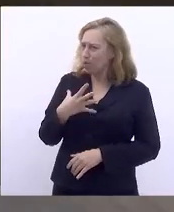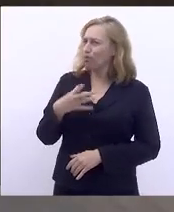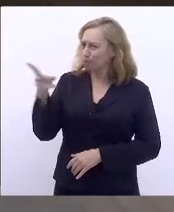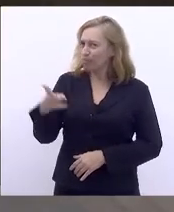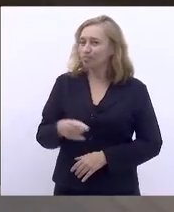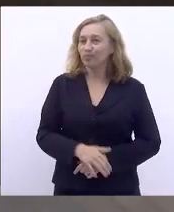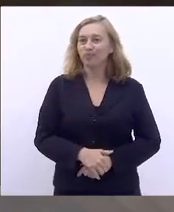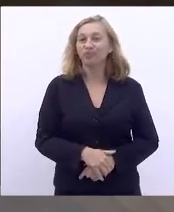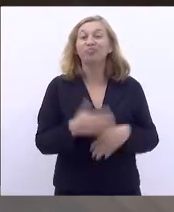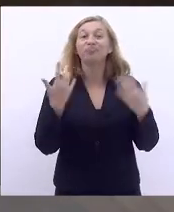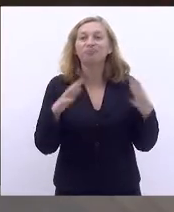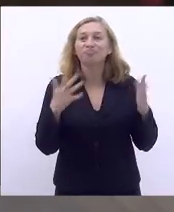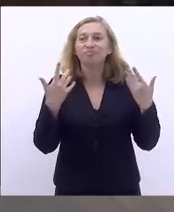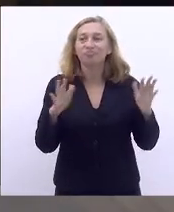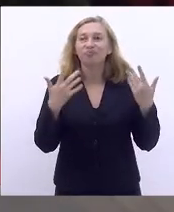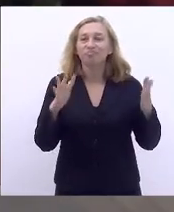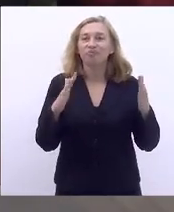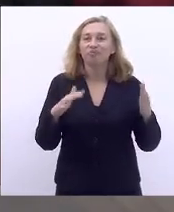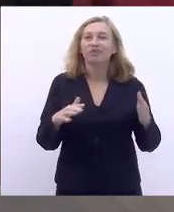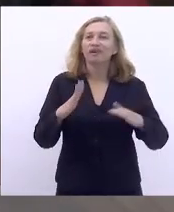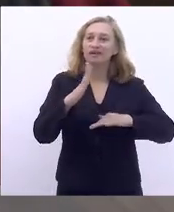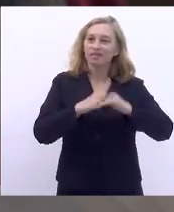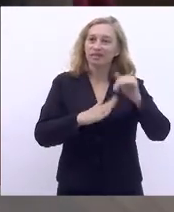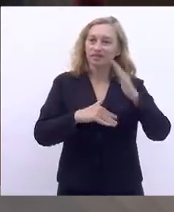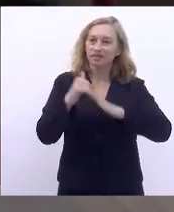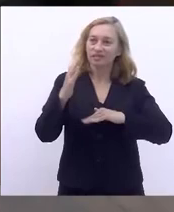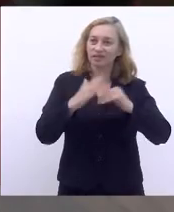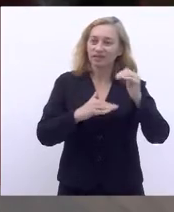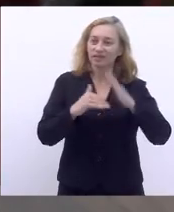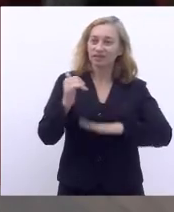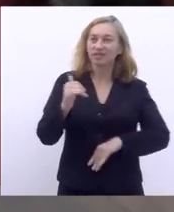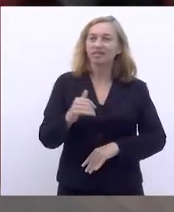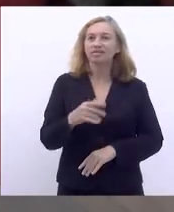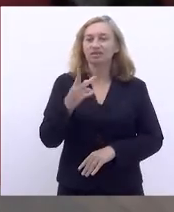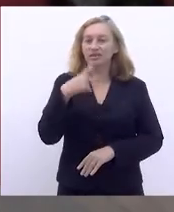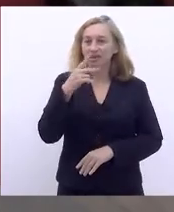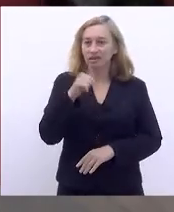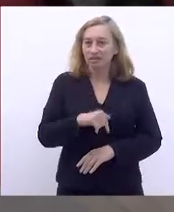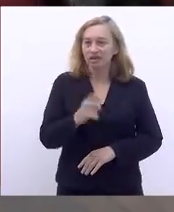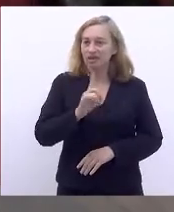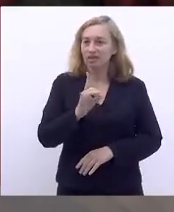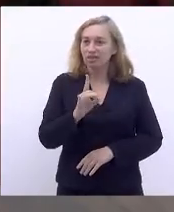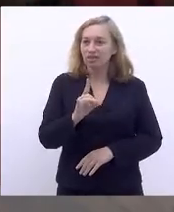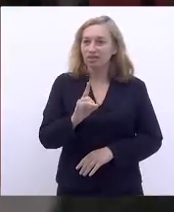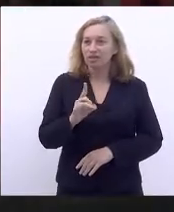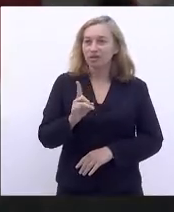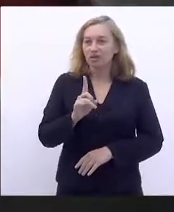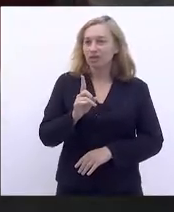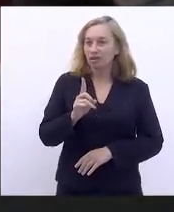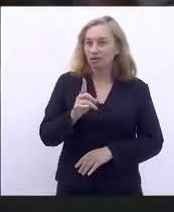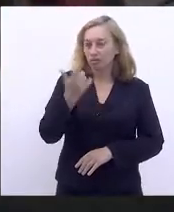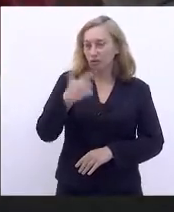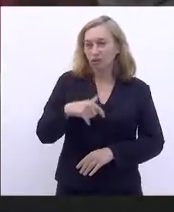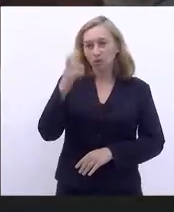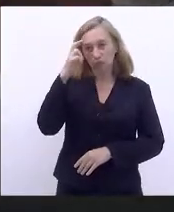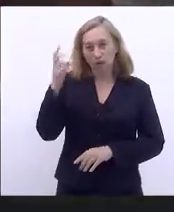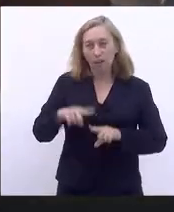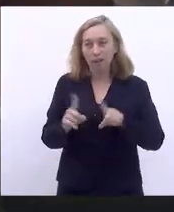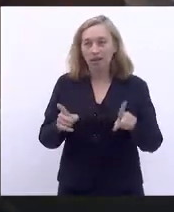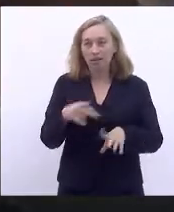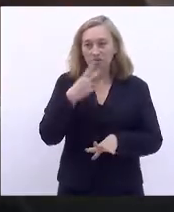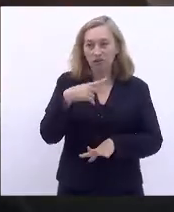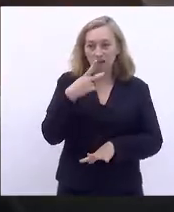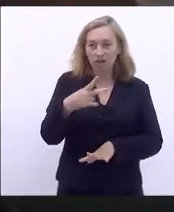bom. E parabéns a essas profissionais. Eu estou trazendo aqui não só o cultural dessas mulheres, mas eu estou